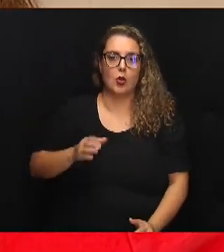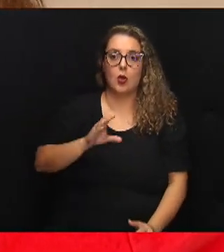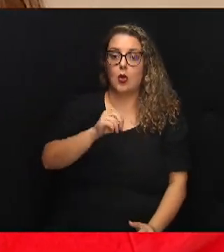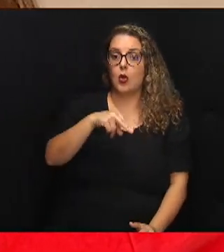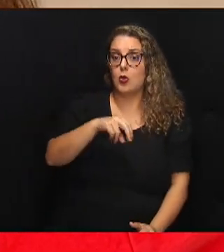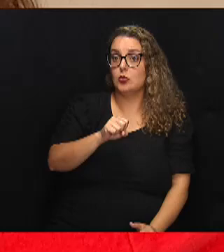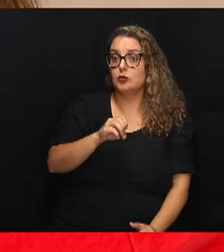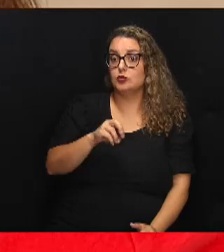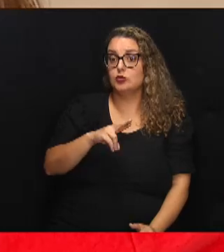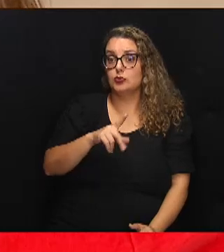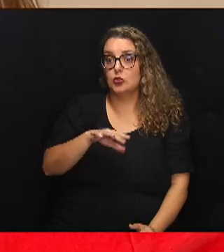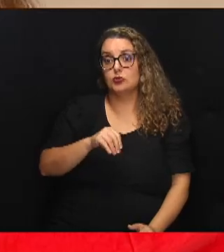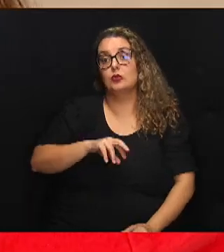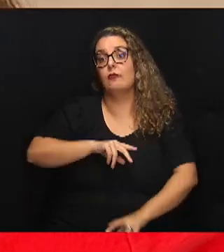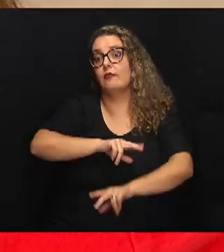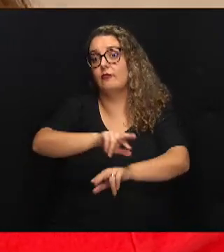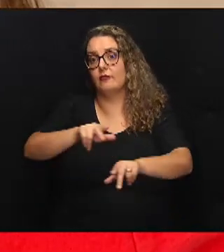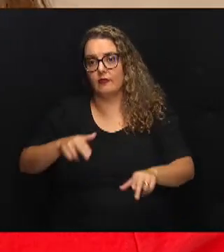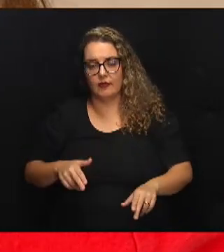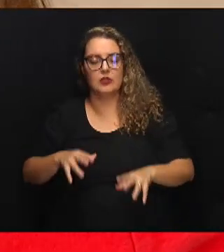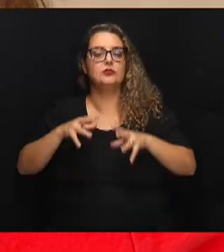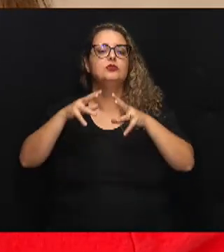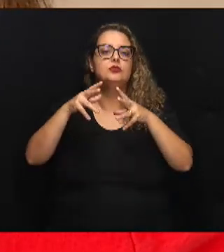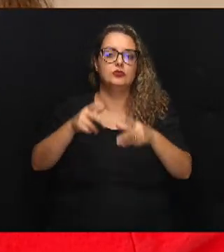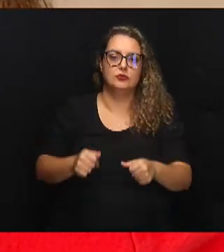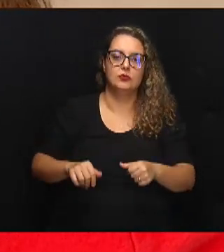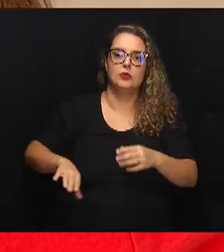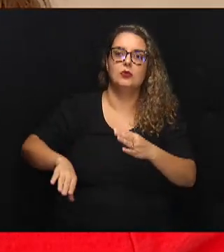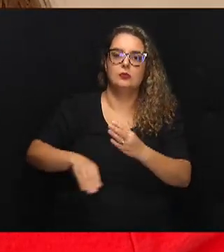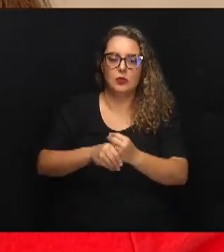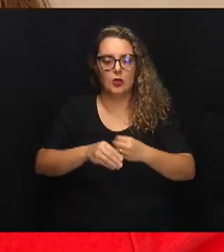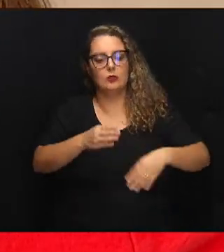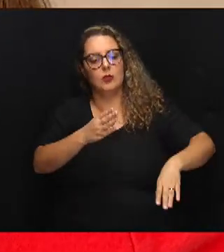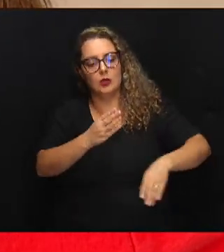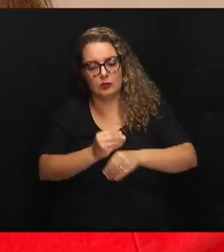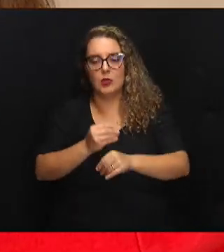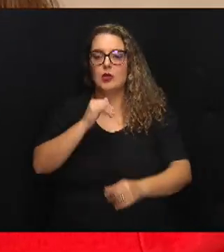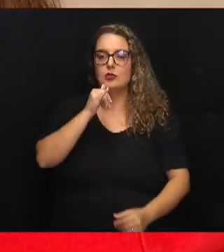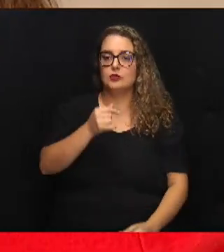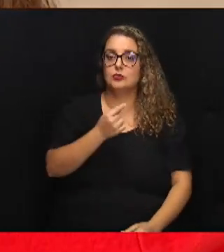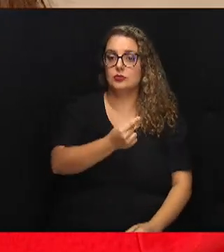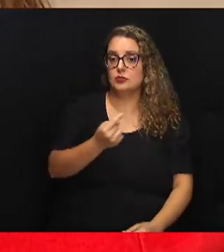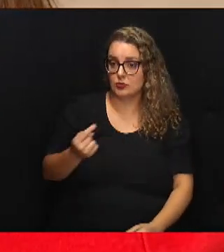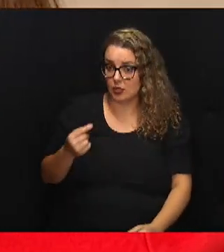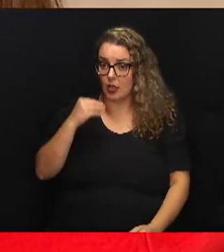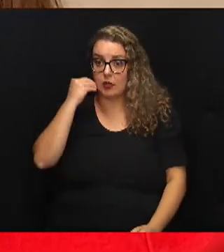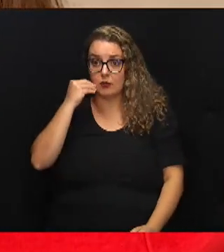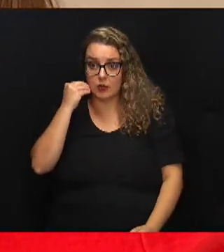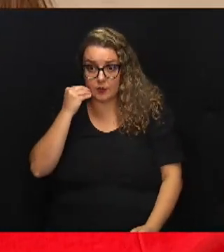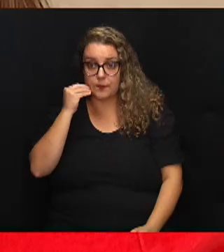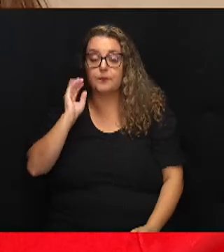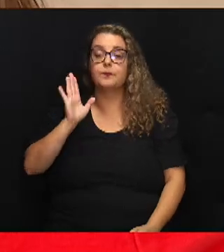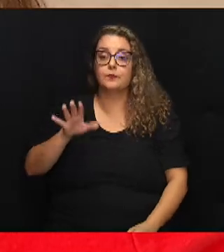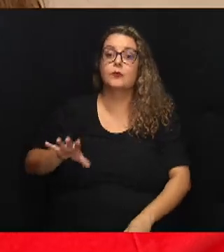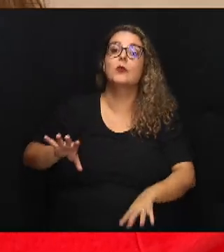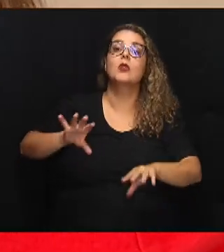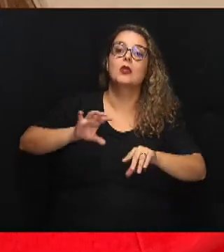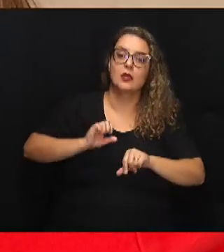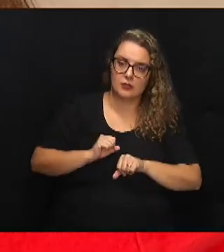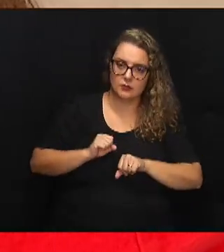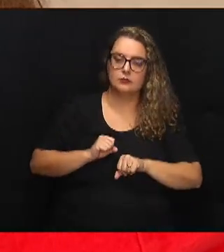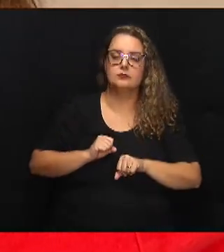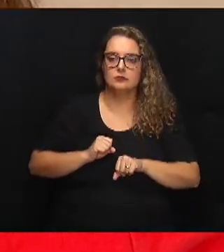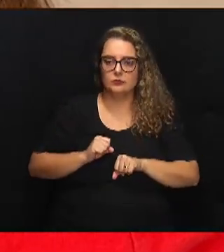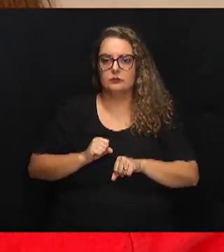consórcios, vários. E todos eles completam, né? Eu digo que cada um, com a sua experiência já adquirida,